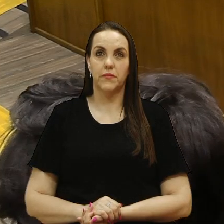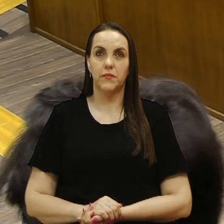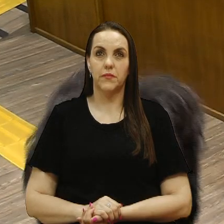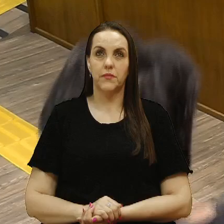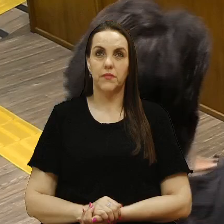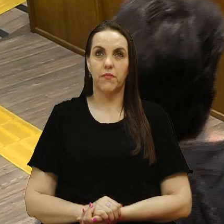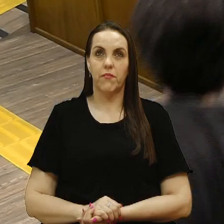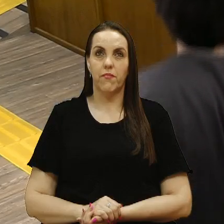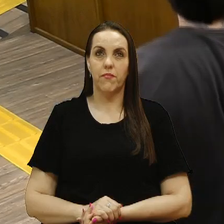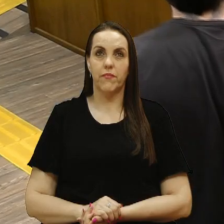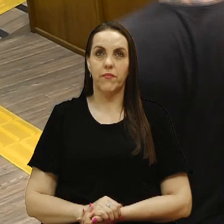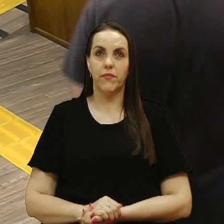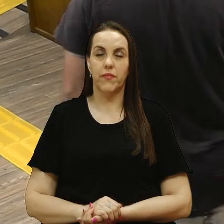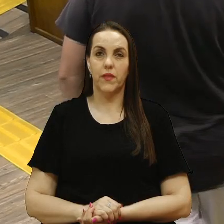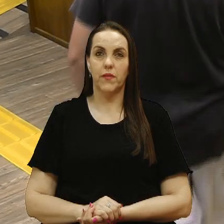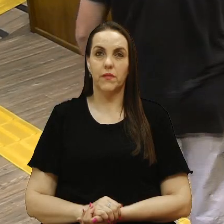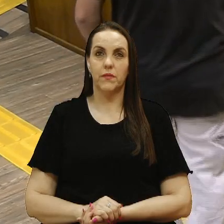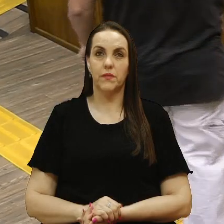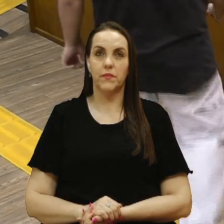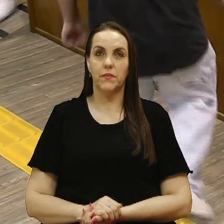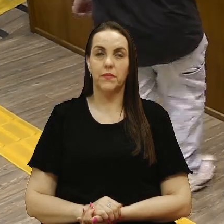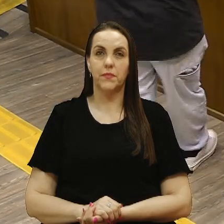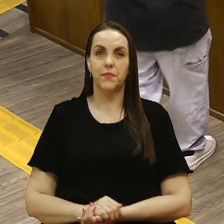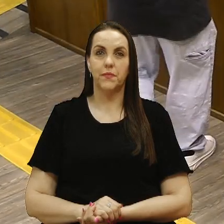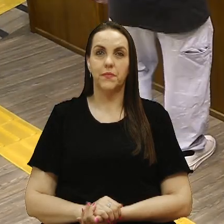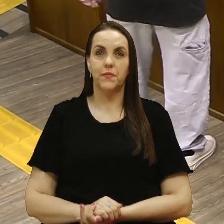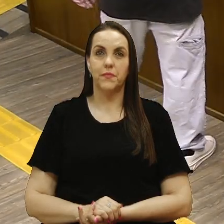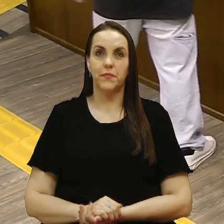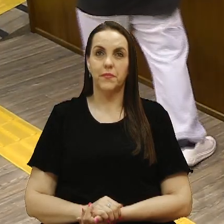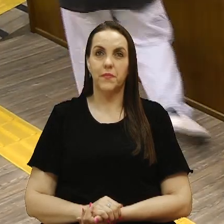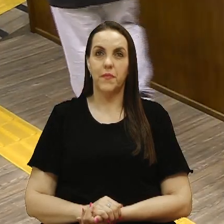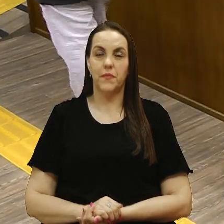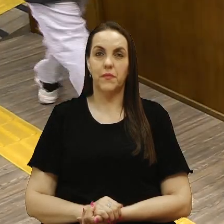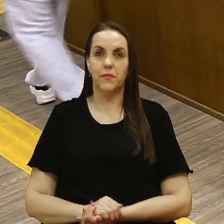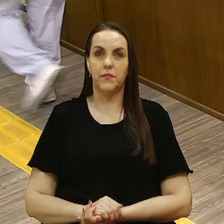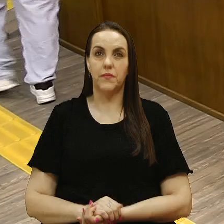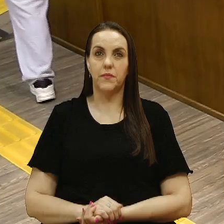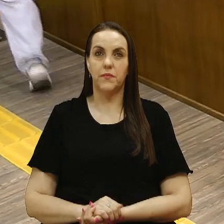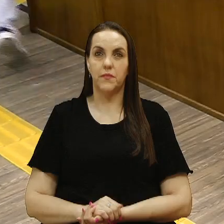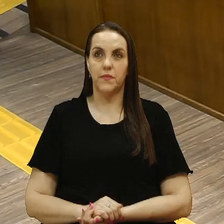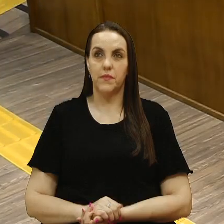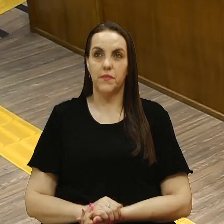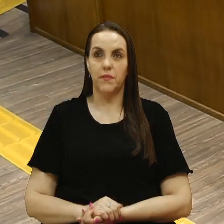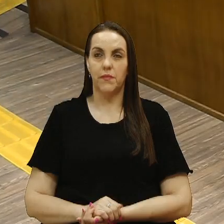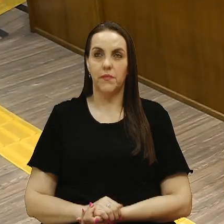Onde é que está aqui o sistema do... Ô, Ricardo, onde é que está o sistema aqui dos nomes?